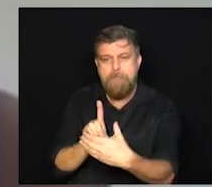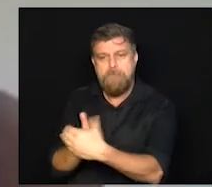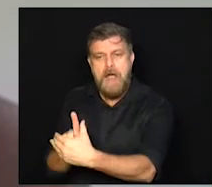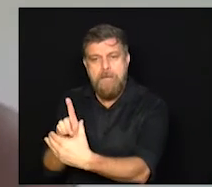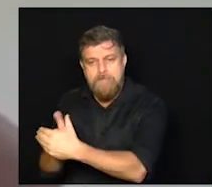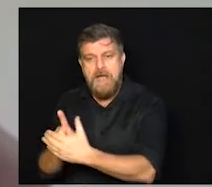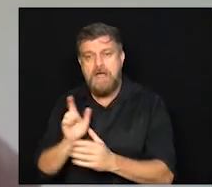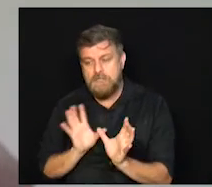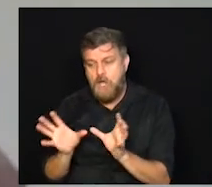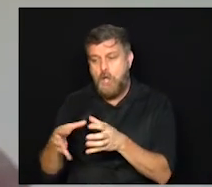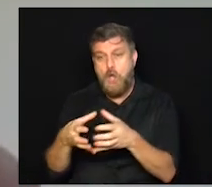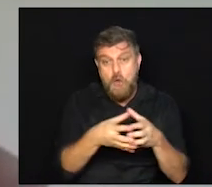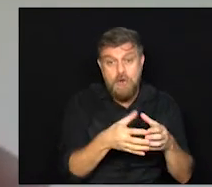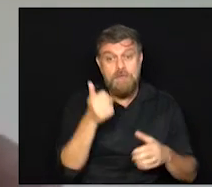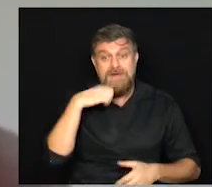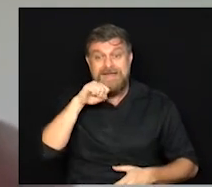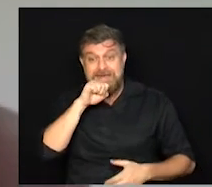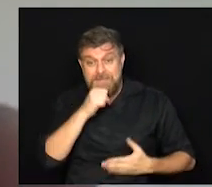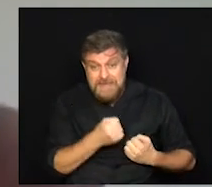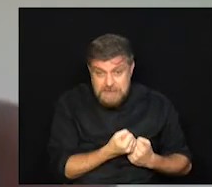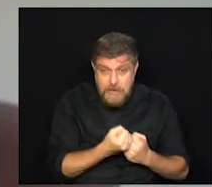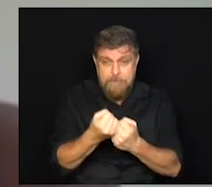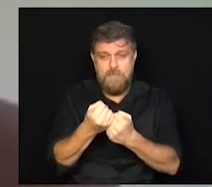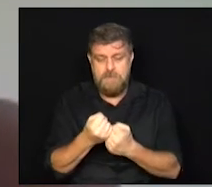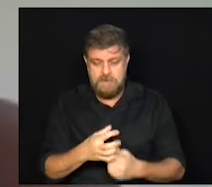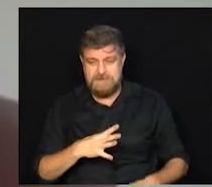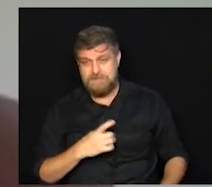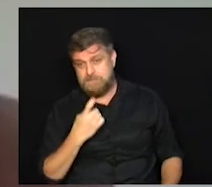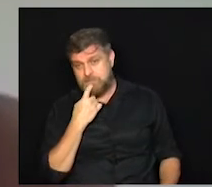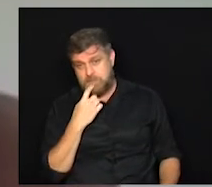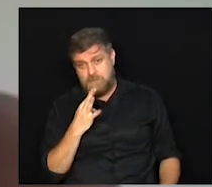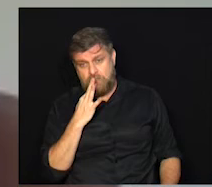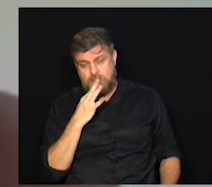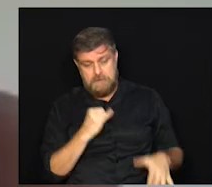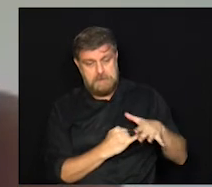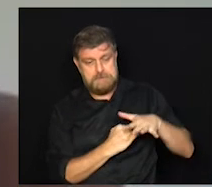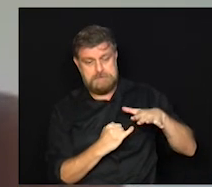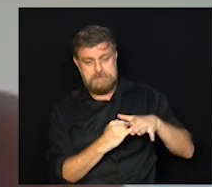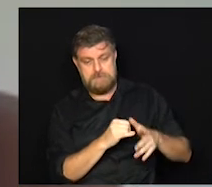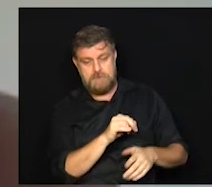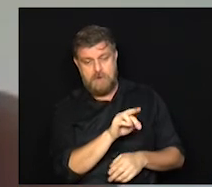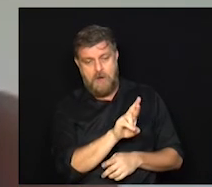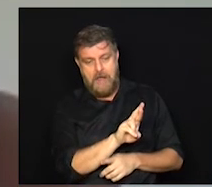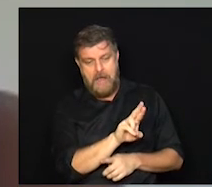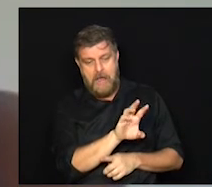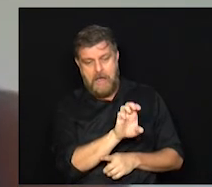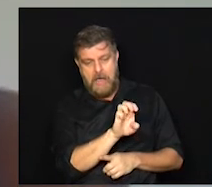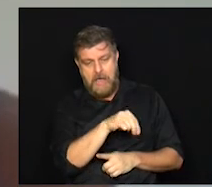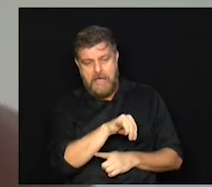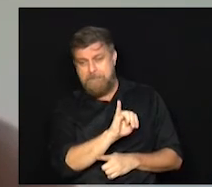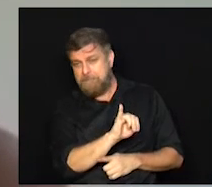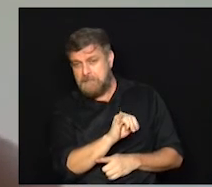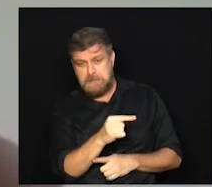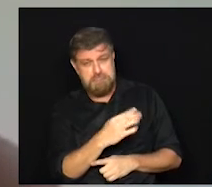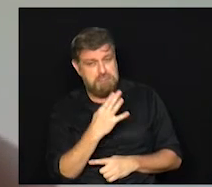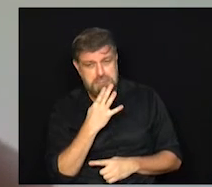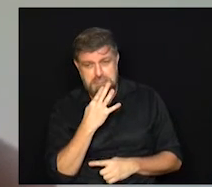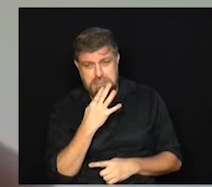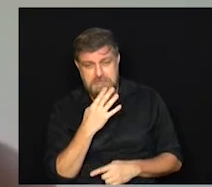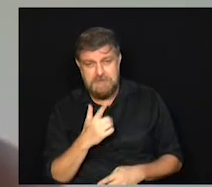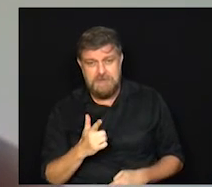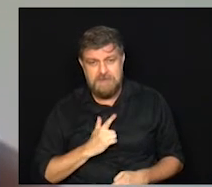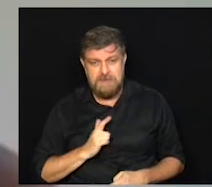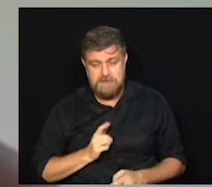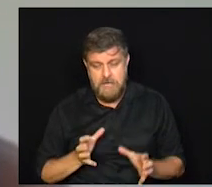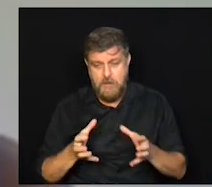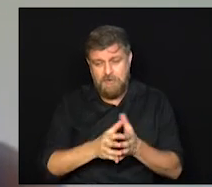de rede de mãe. Em Campinas, eu conheço o Remi, eu não conheço, acho que outro que trabalha. Tem vários